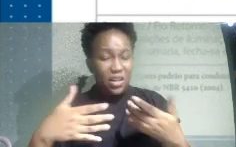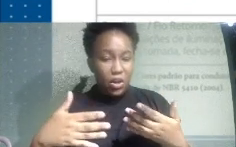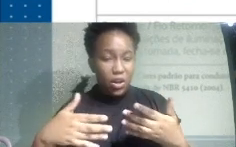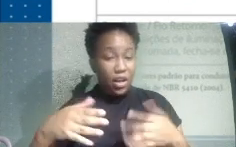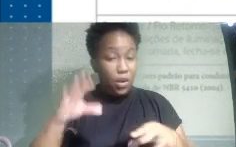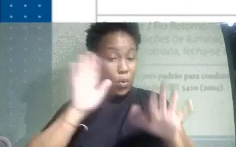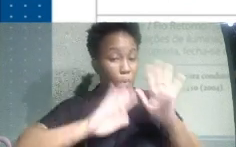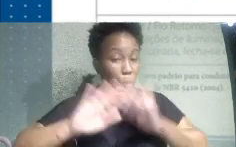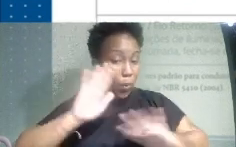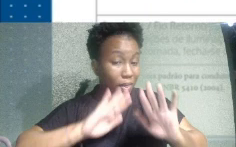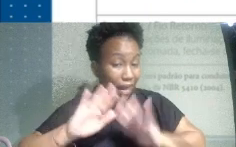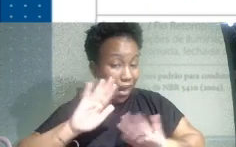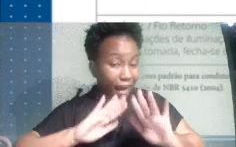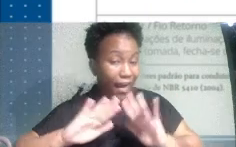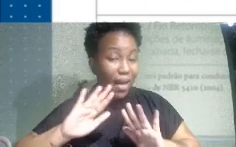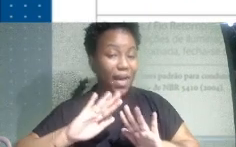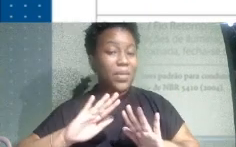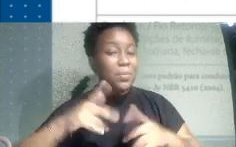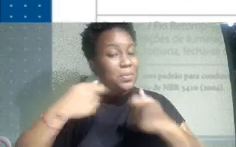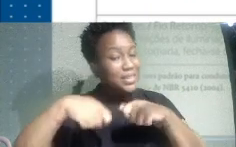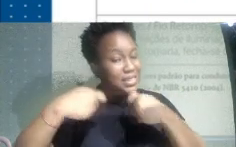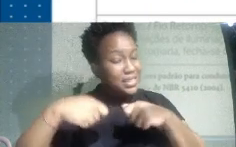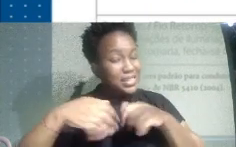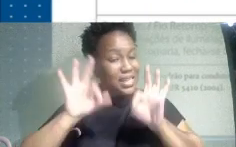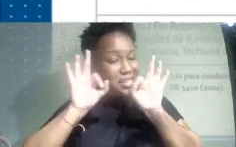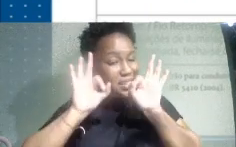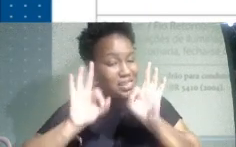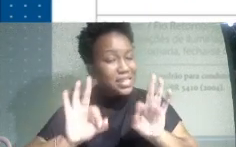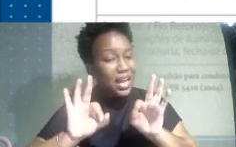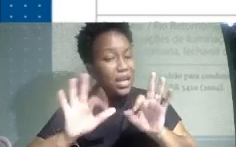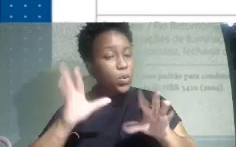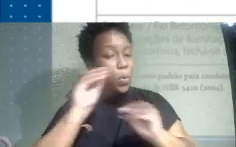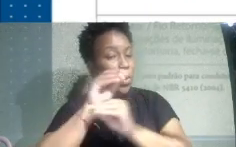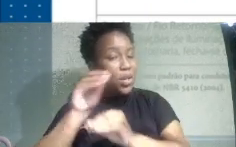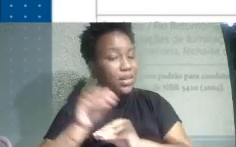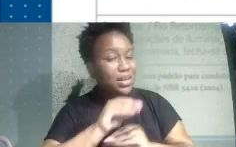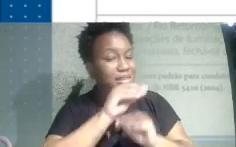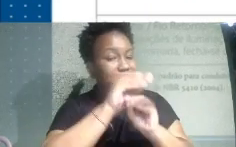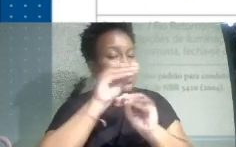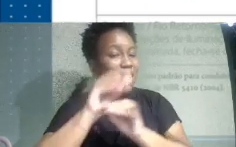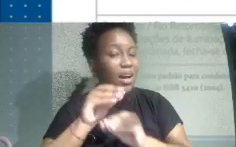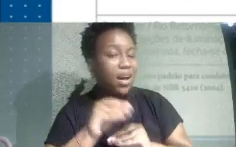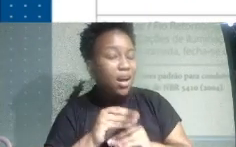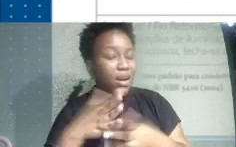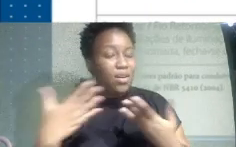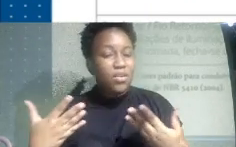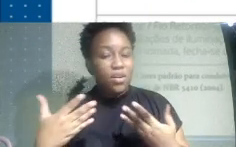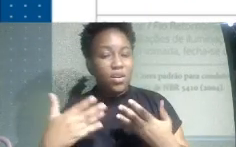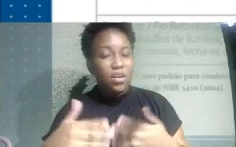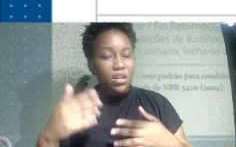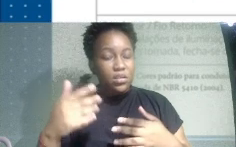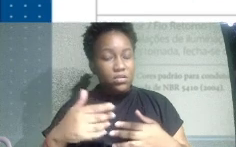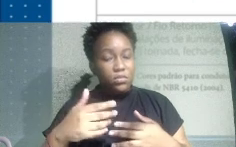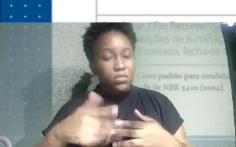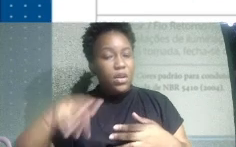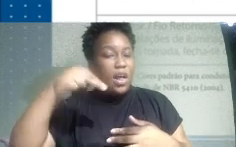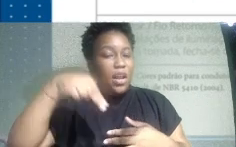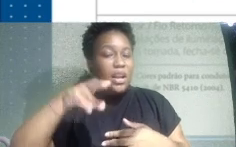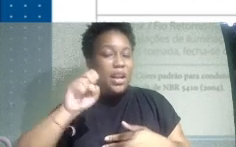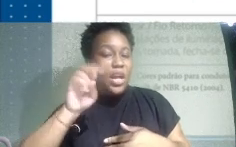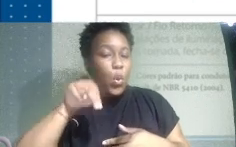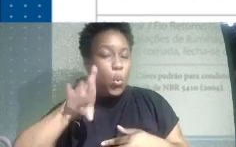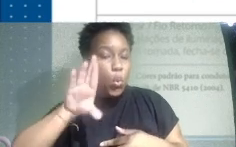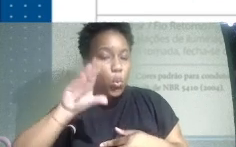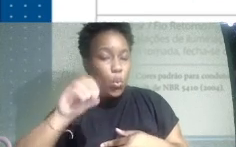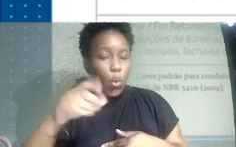Muito cuidado. Não está devidamente protegido, tá? Condutor ou fio neutro, geralmente utiliza-se a cor azul